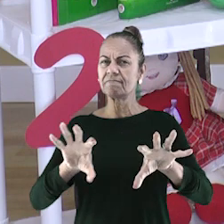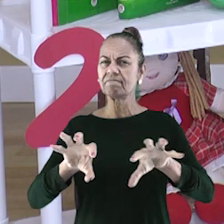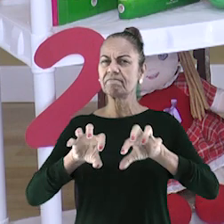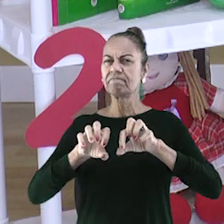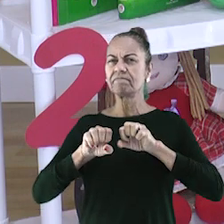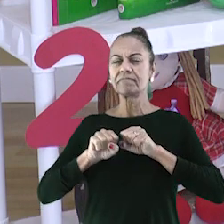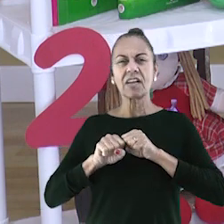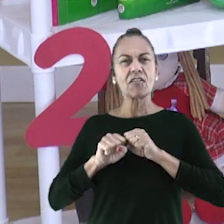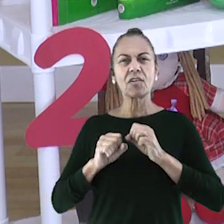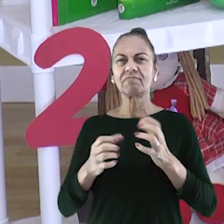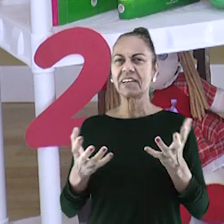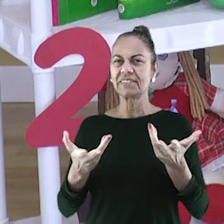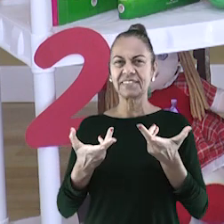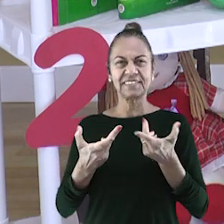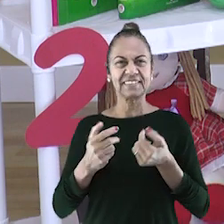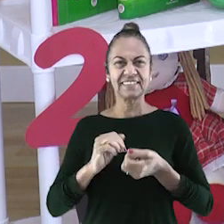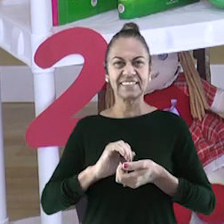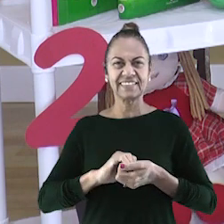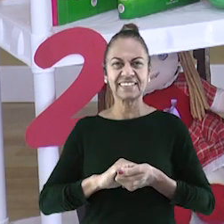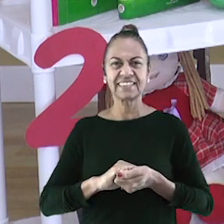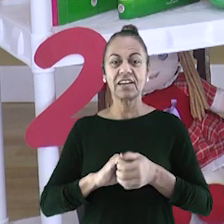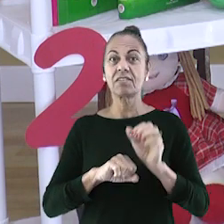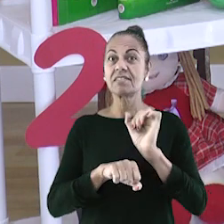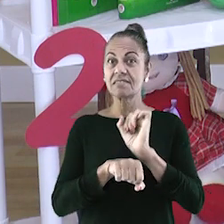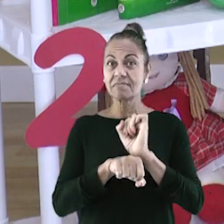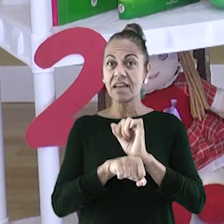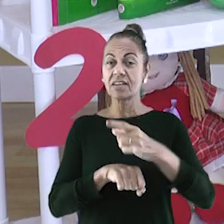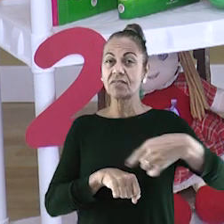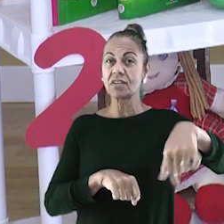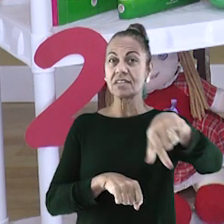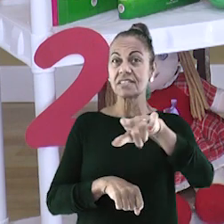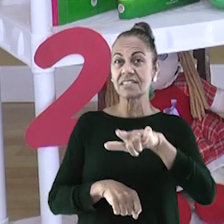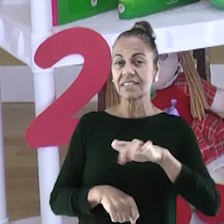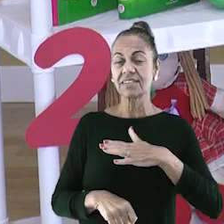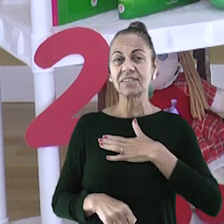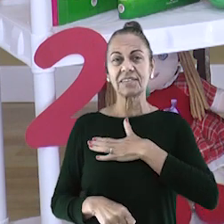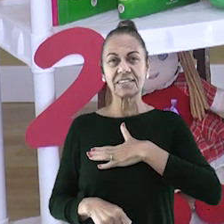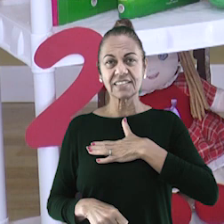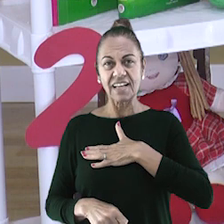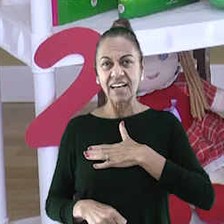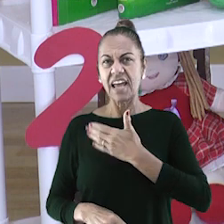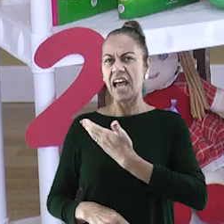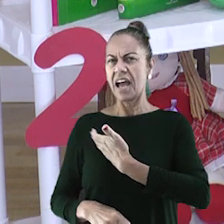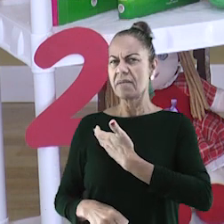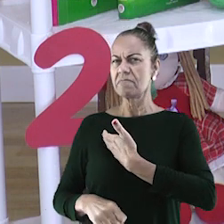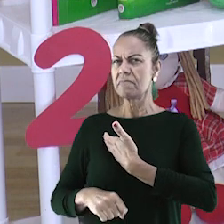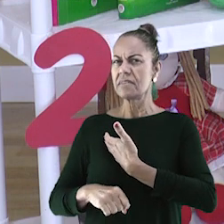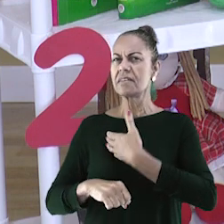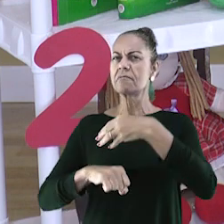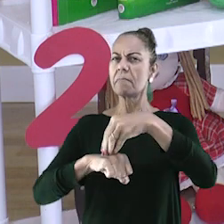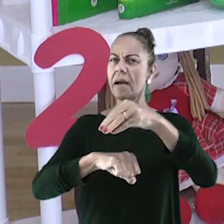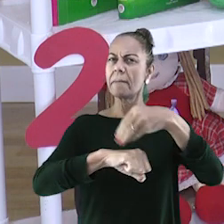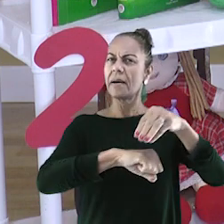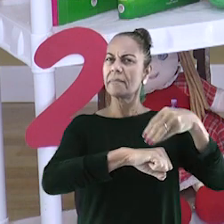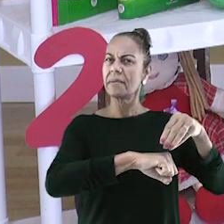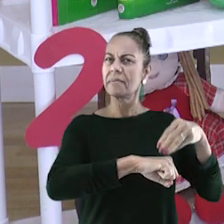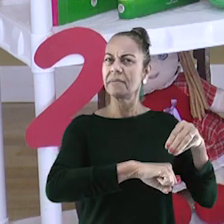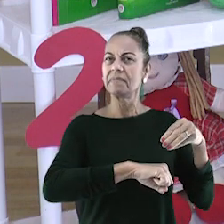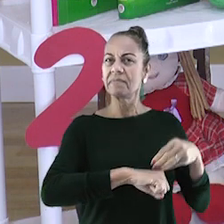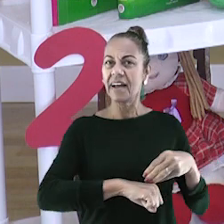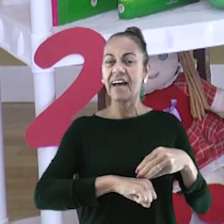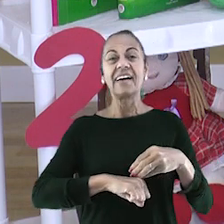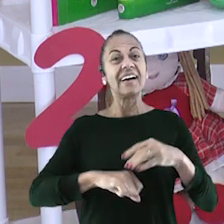da terra e da argila. Eu espero que vocês tenham curtido esse momento e passamos juntos. E se vocês também